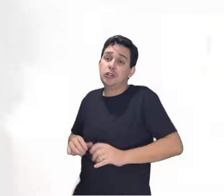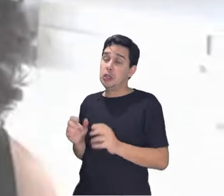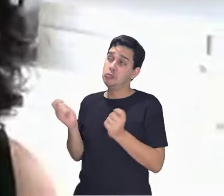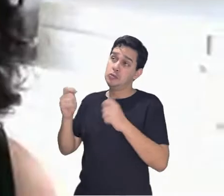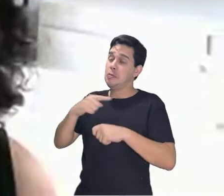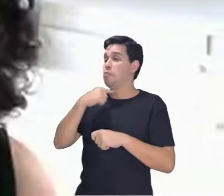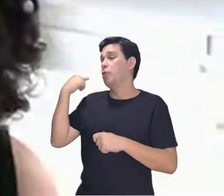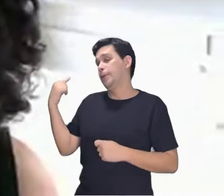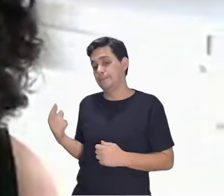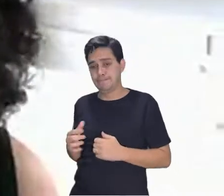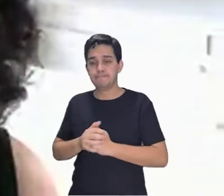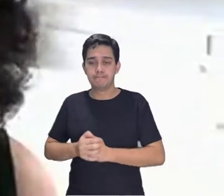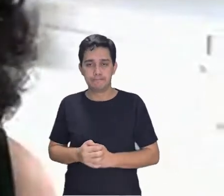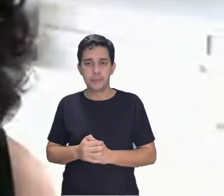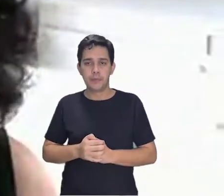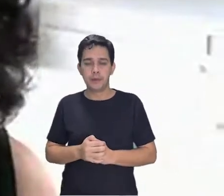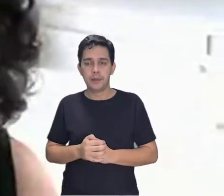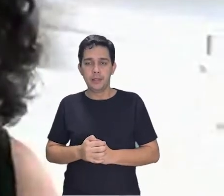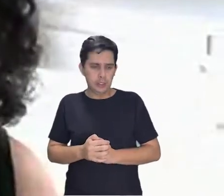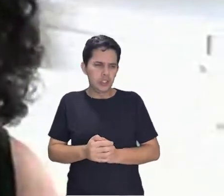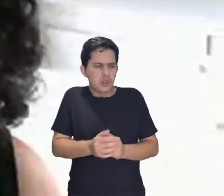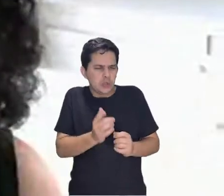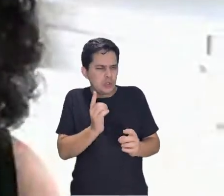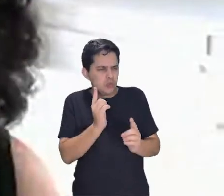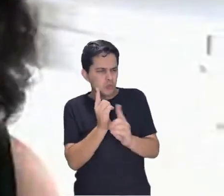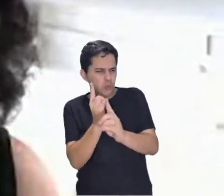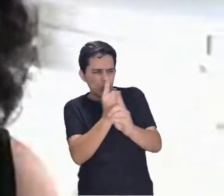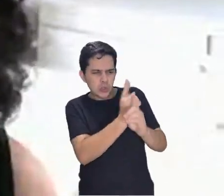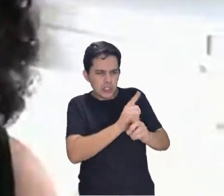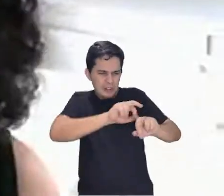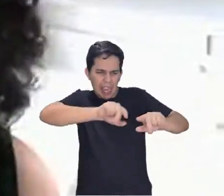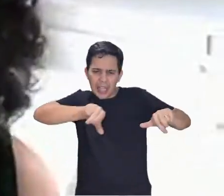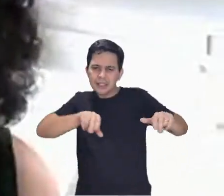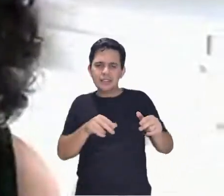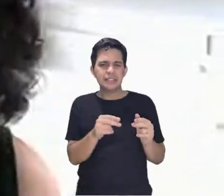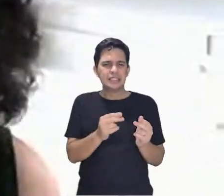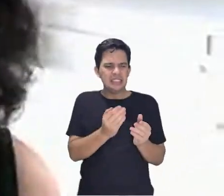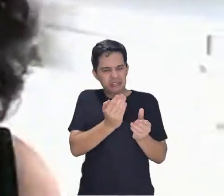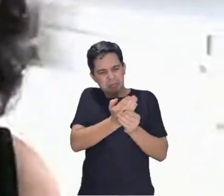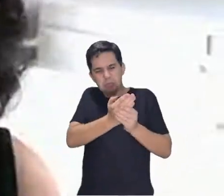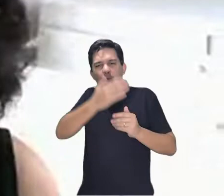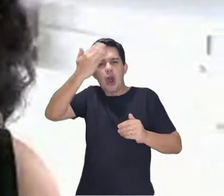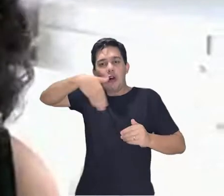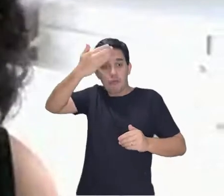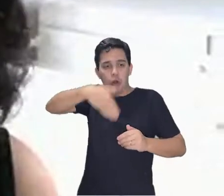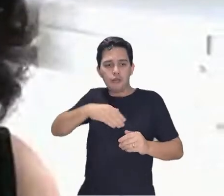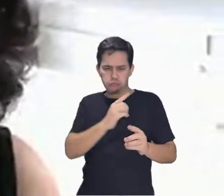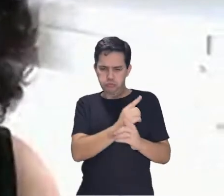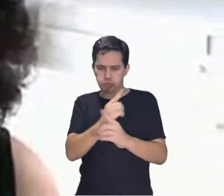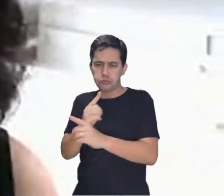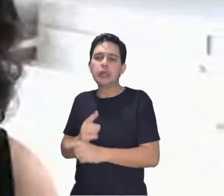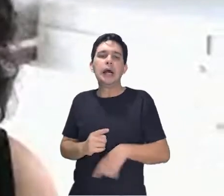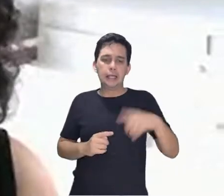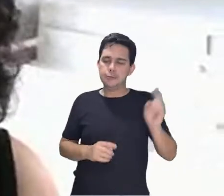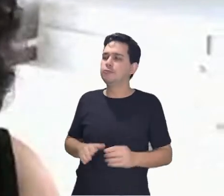morte. A partir desses elementos, né, colhidos pela delegacia, inicialmente foi pedida a prisão temporária para a conclusão das investigações, e a